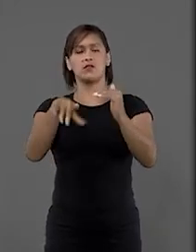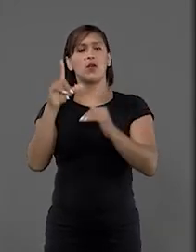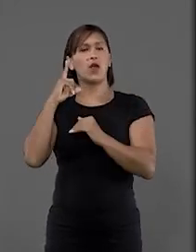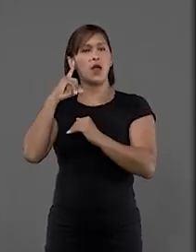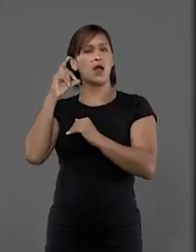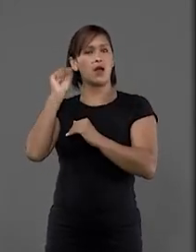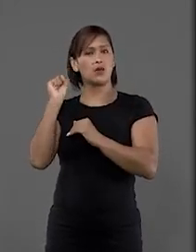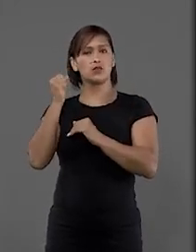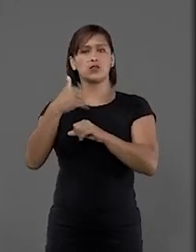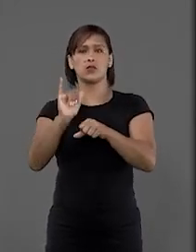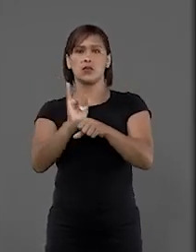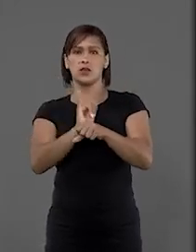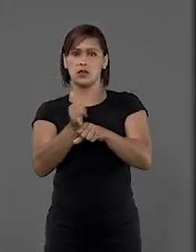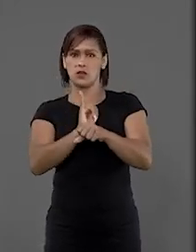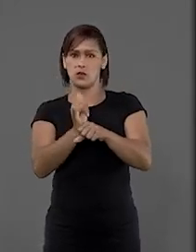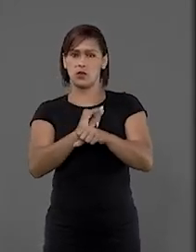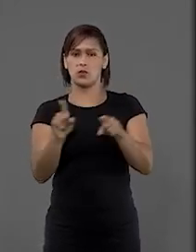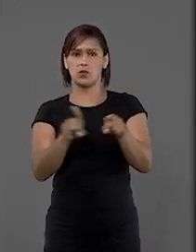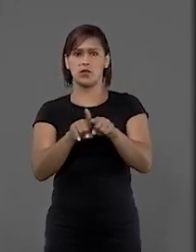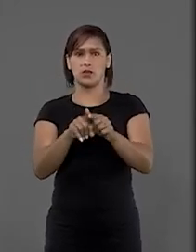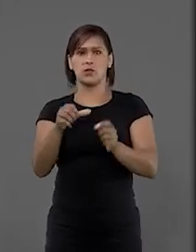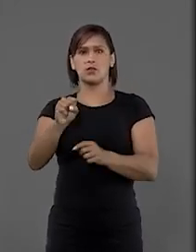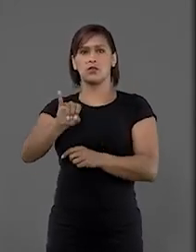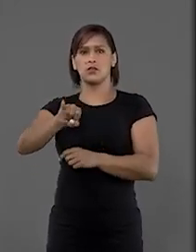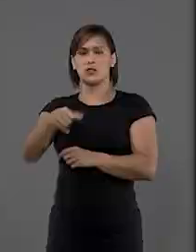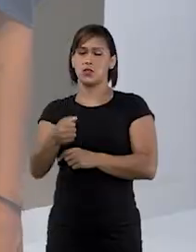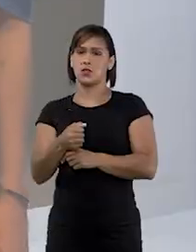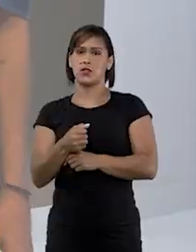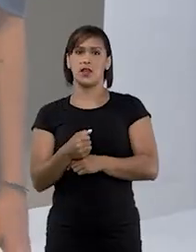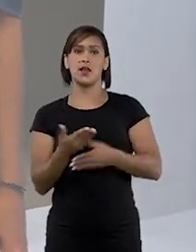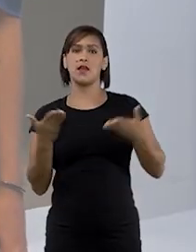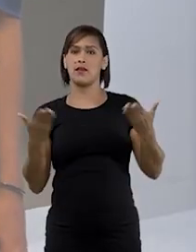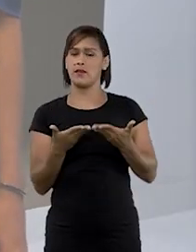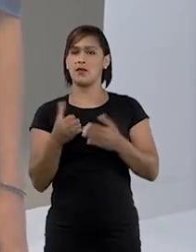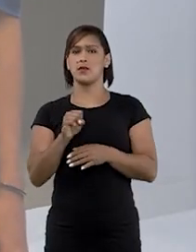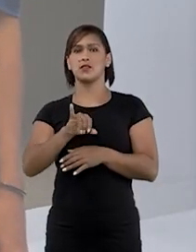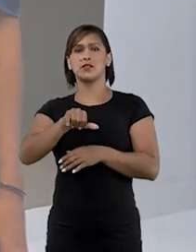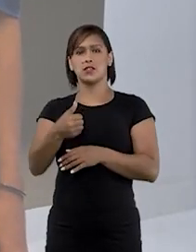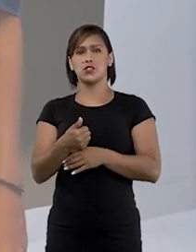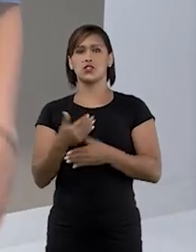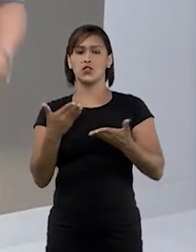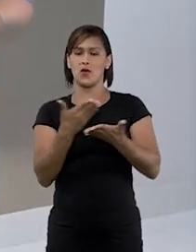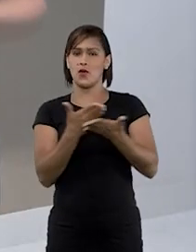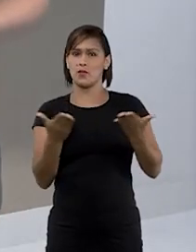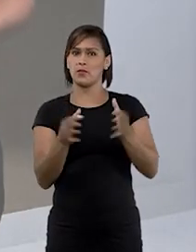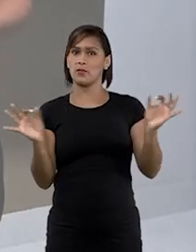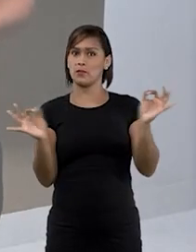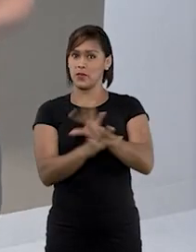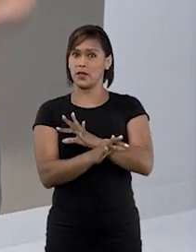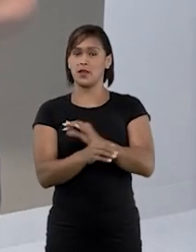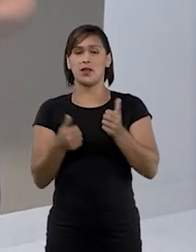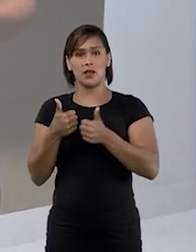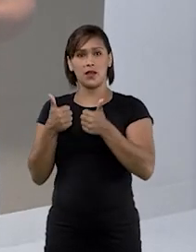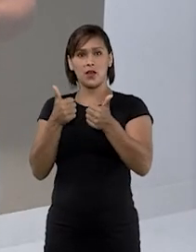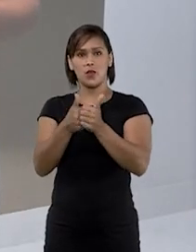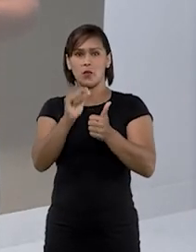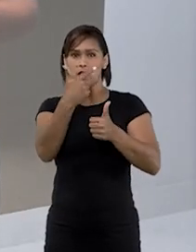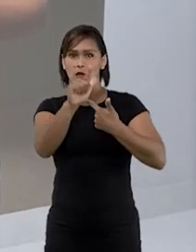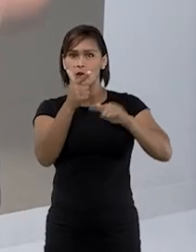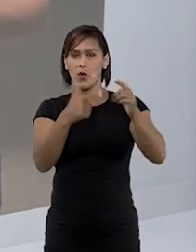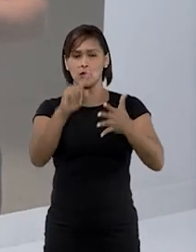plataformas de áudio e no canal do STJ no YouTube é isso STJ notícias fica por aqui